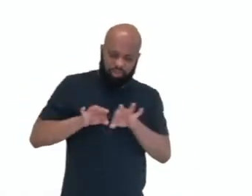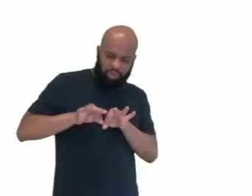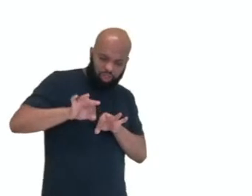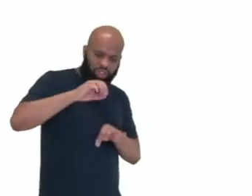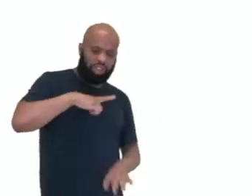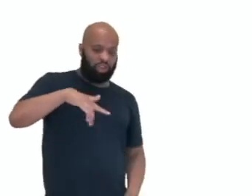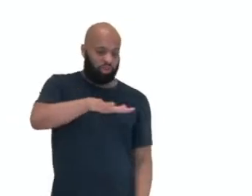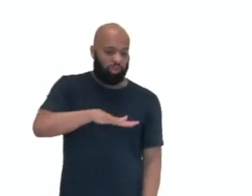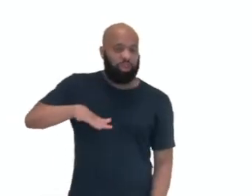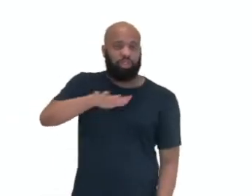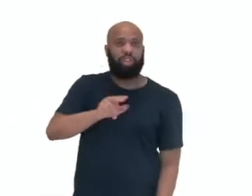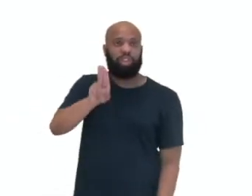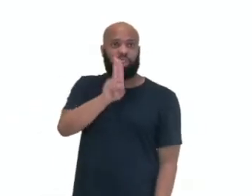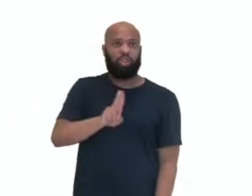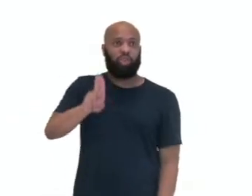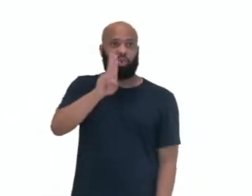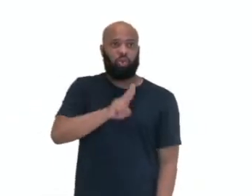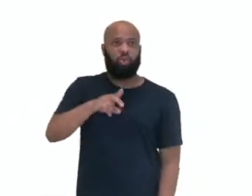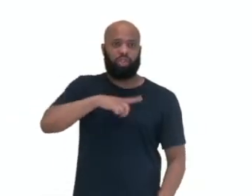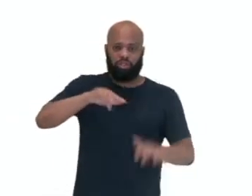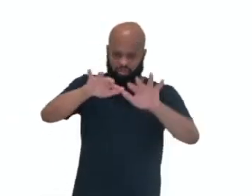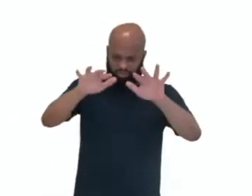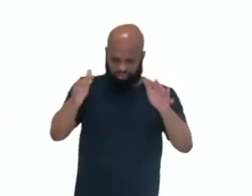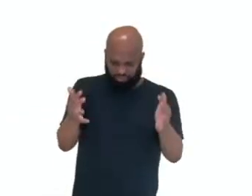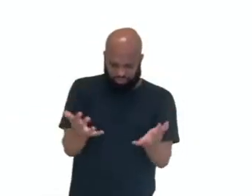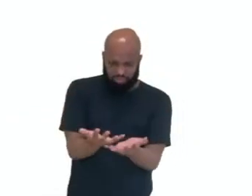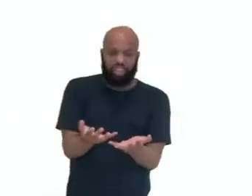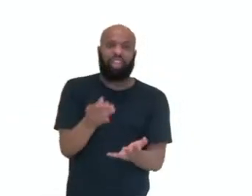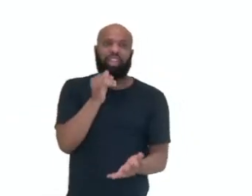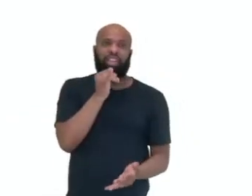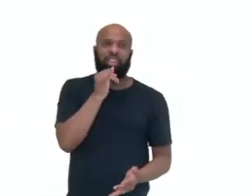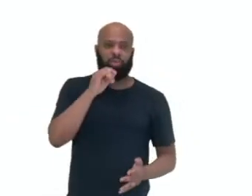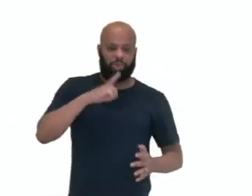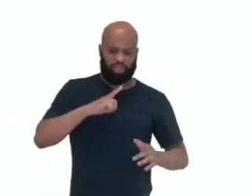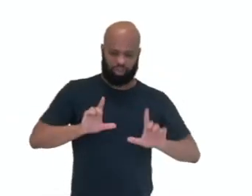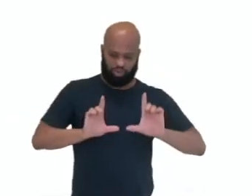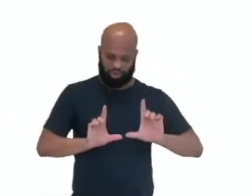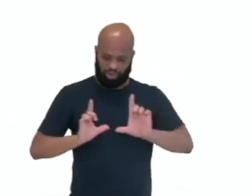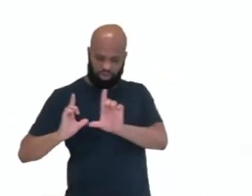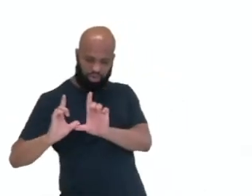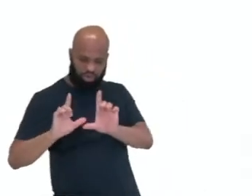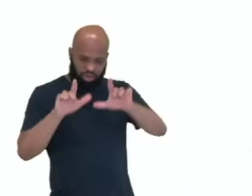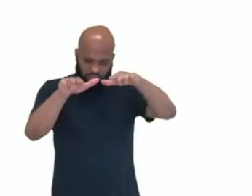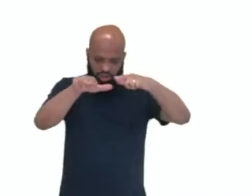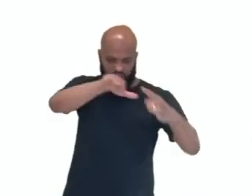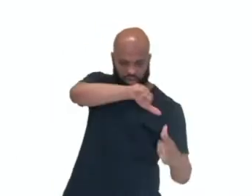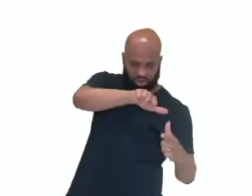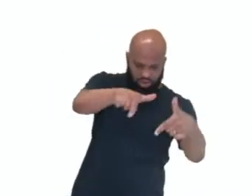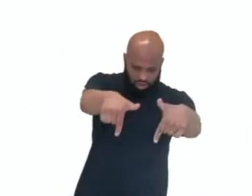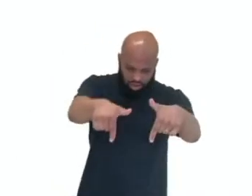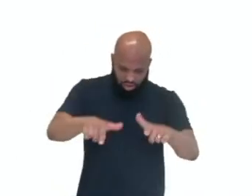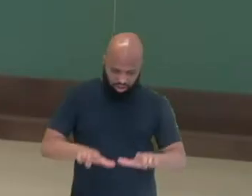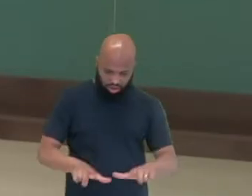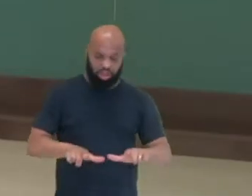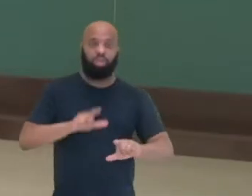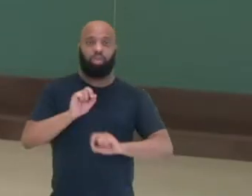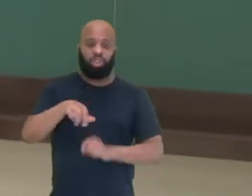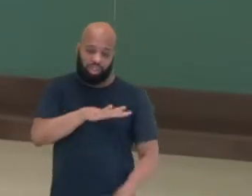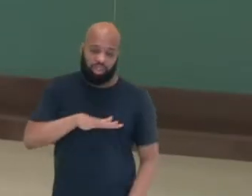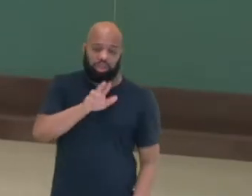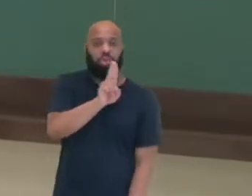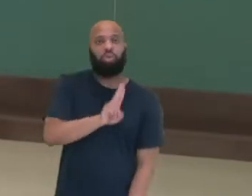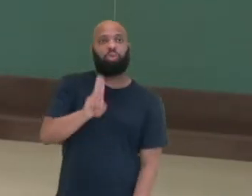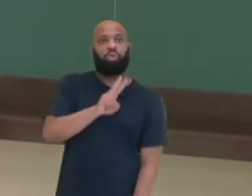né, usamos a superfície, né, de quadrados, tá, como padrão, para medir o espaço